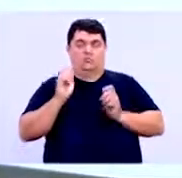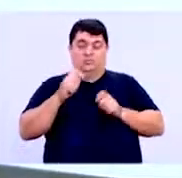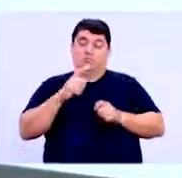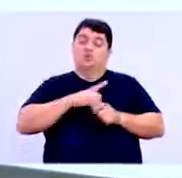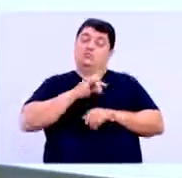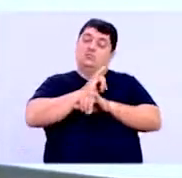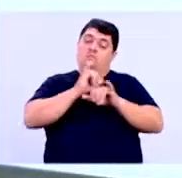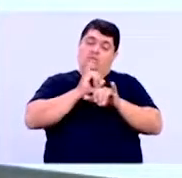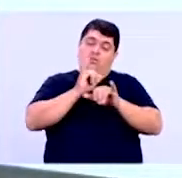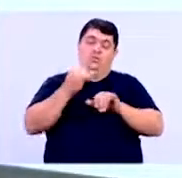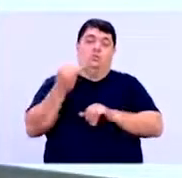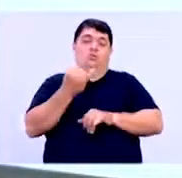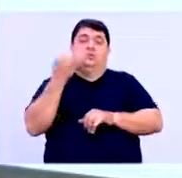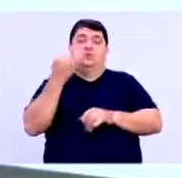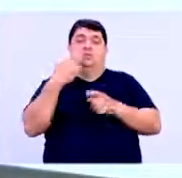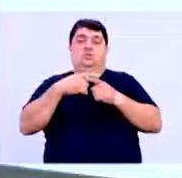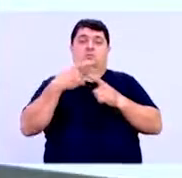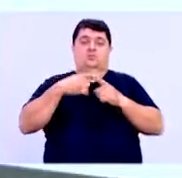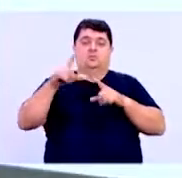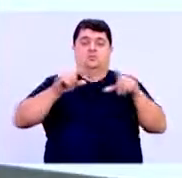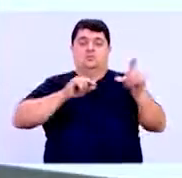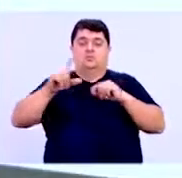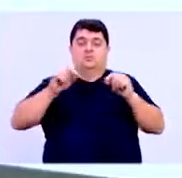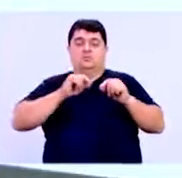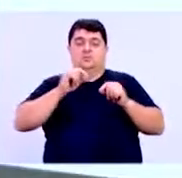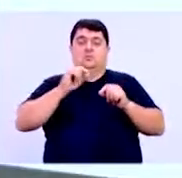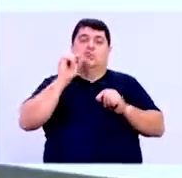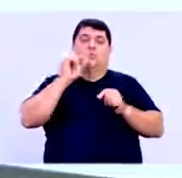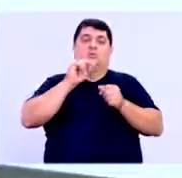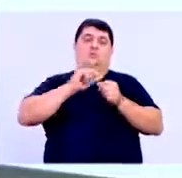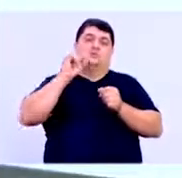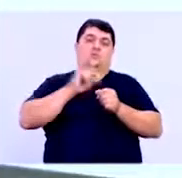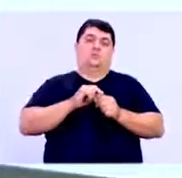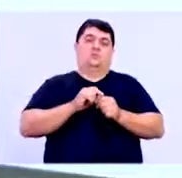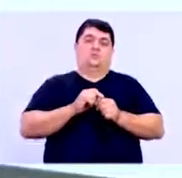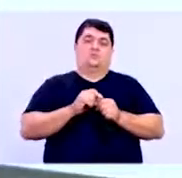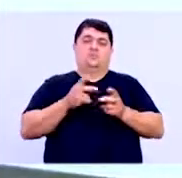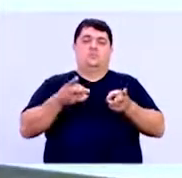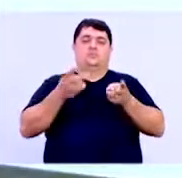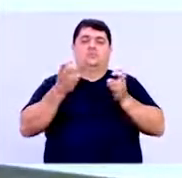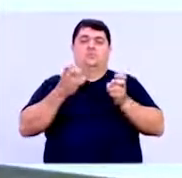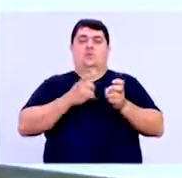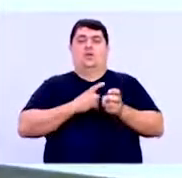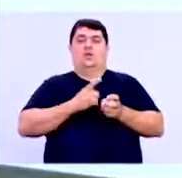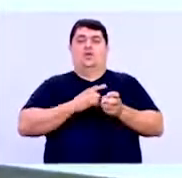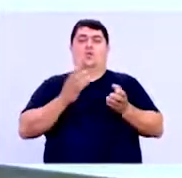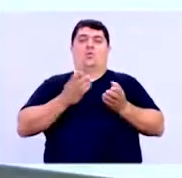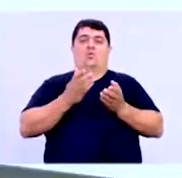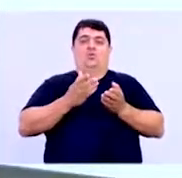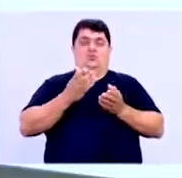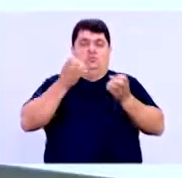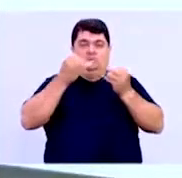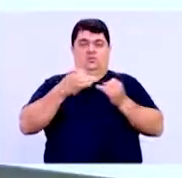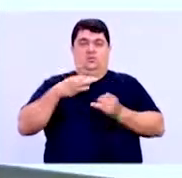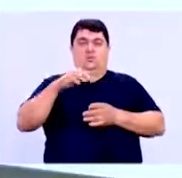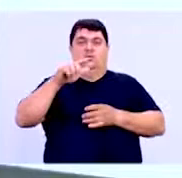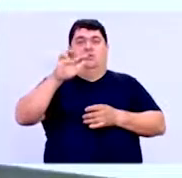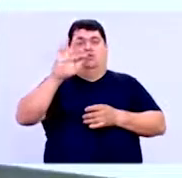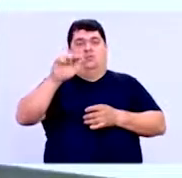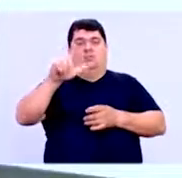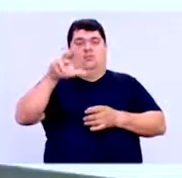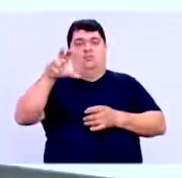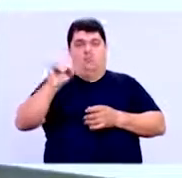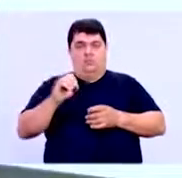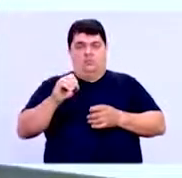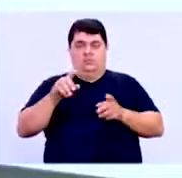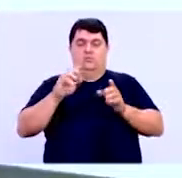dados, informações para o processo de tomada de decisão. Perceba uma coisa, hoje falamos de fluxo e apresentamos